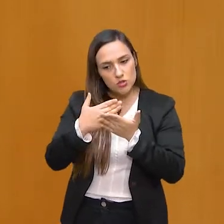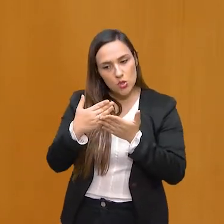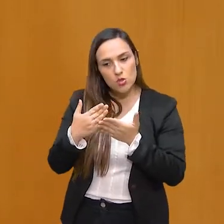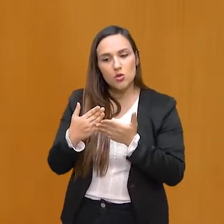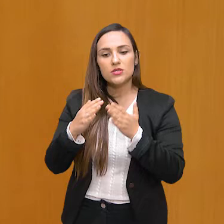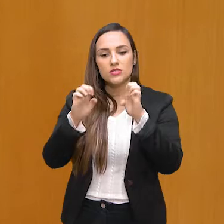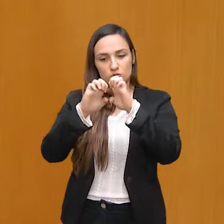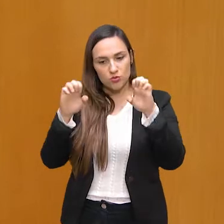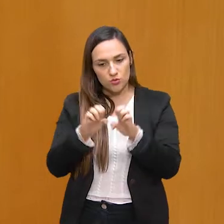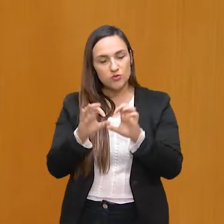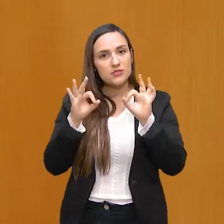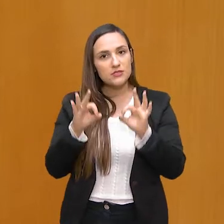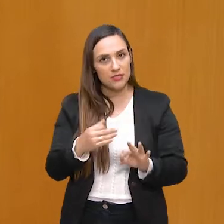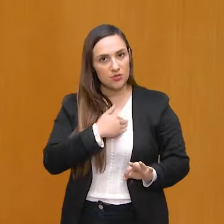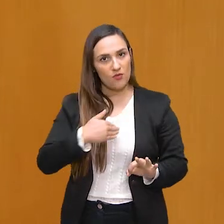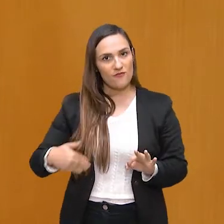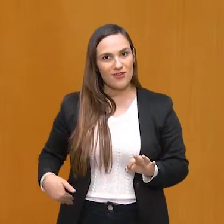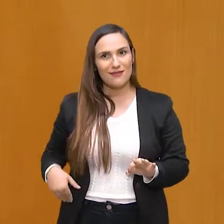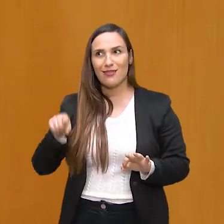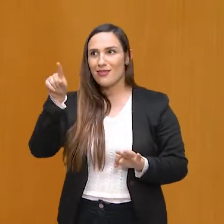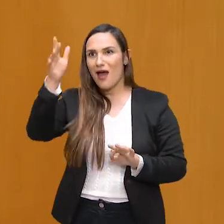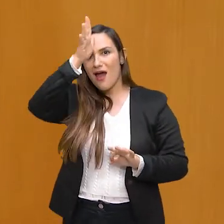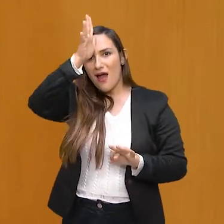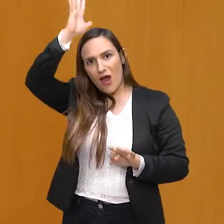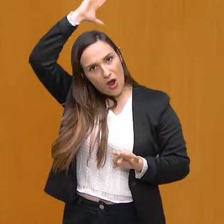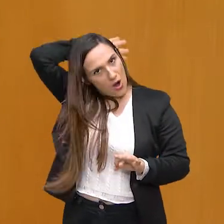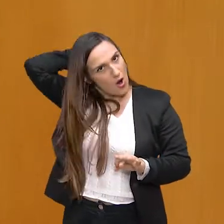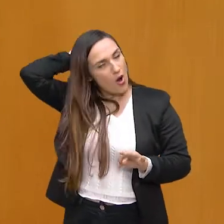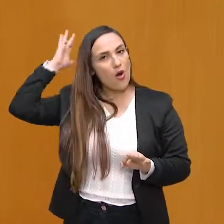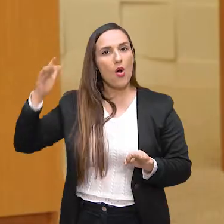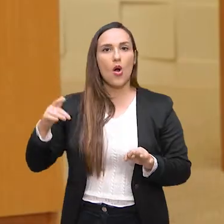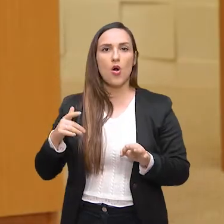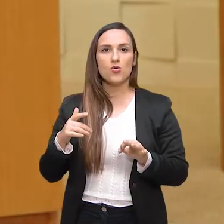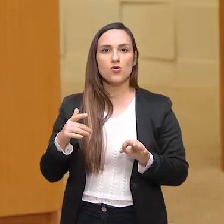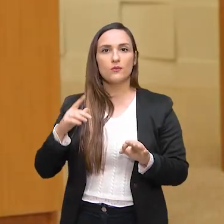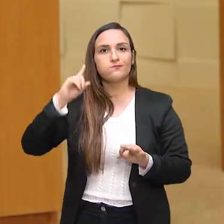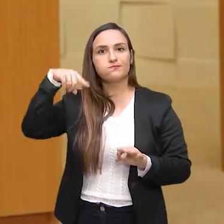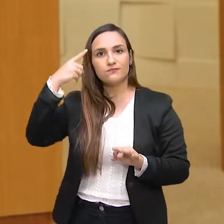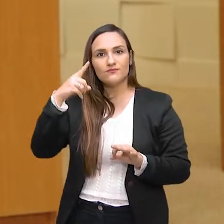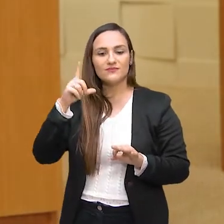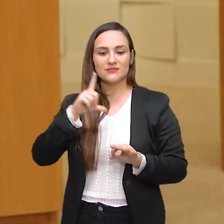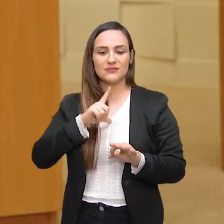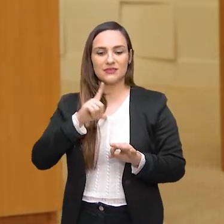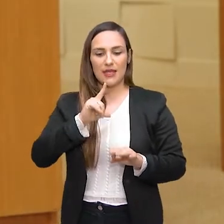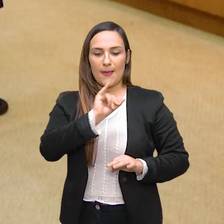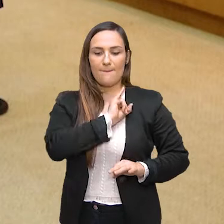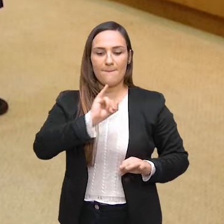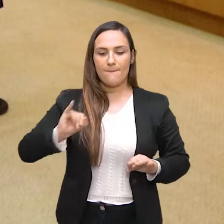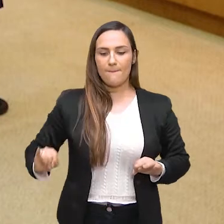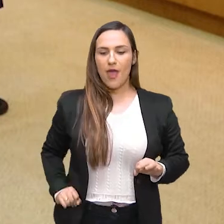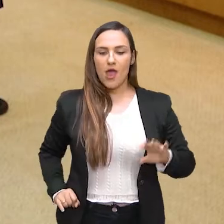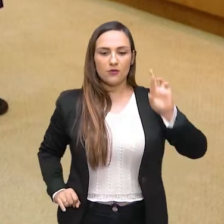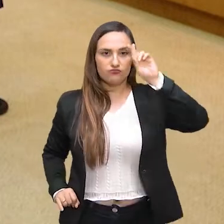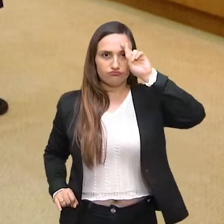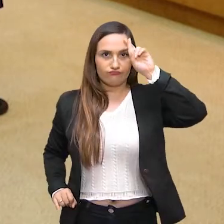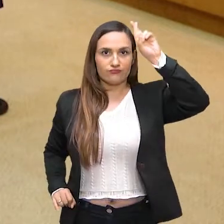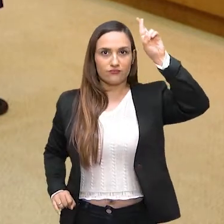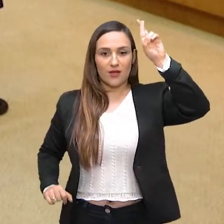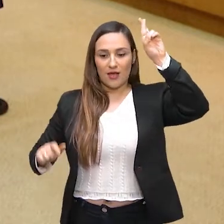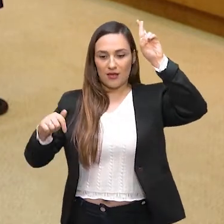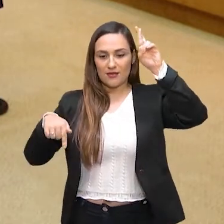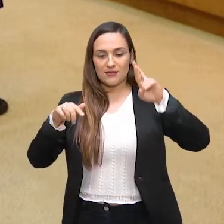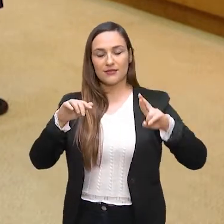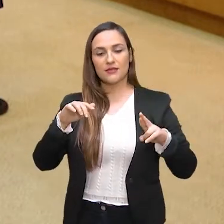Estado, isso fica muito claro, especialmente no direito romano, com a ideia do império, do imperador,